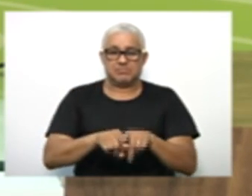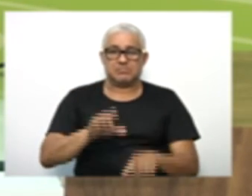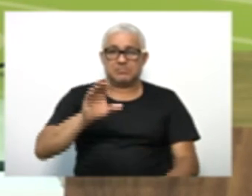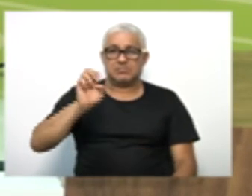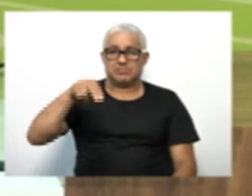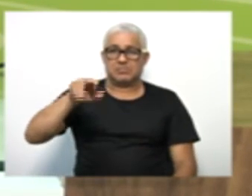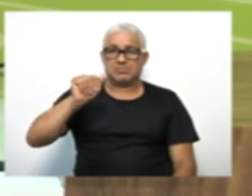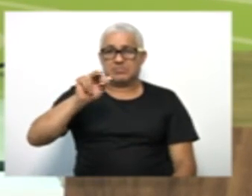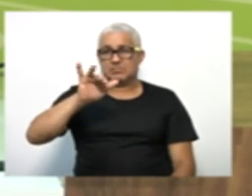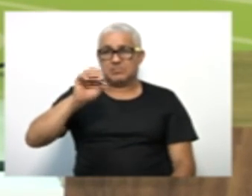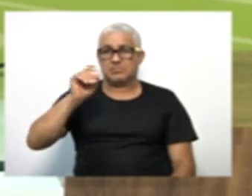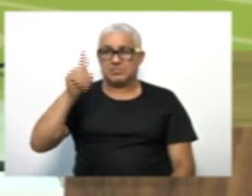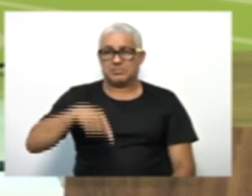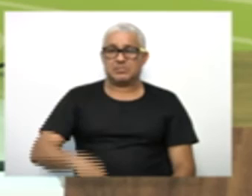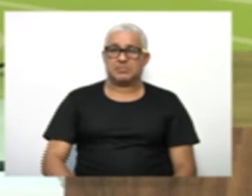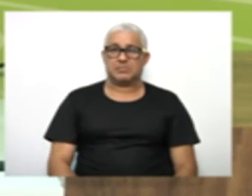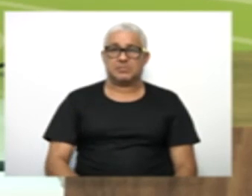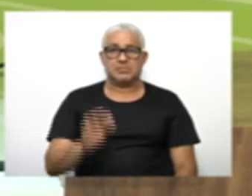essa projeção.